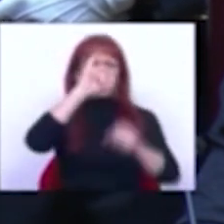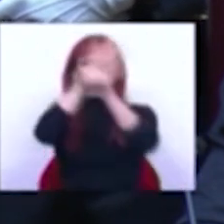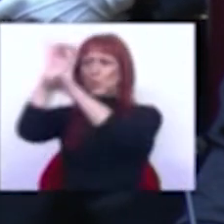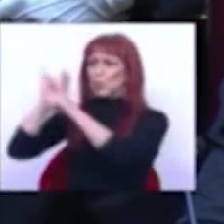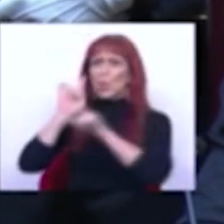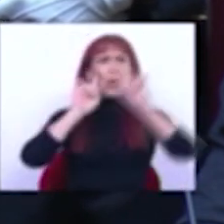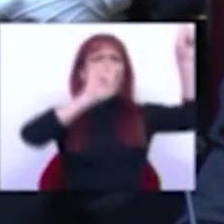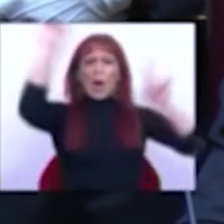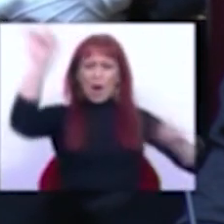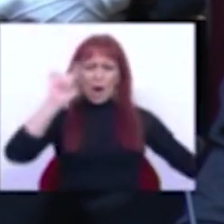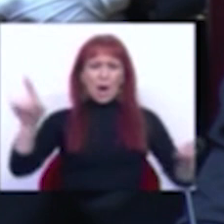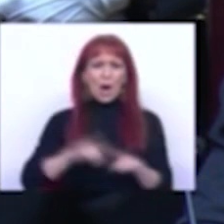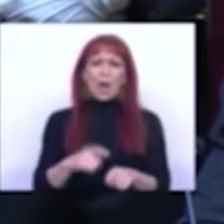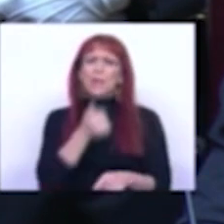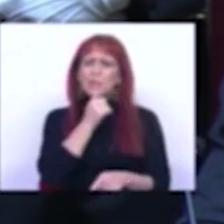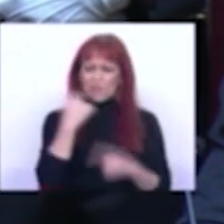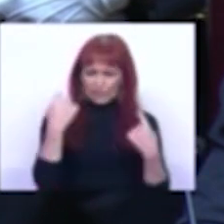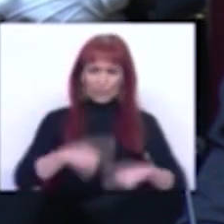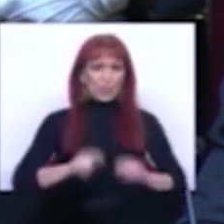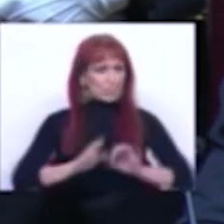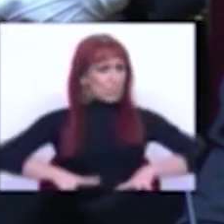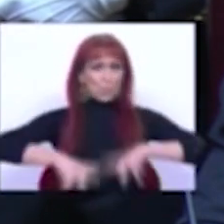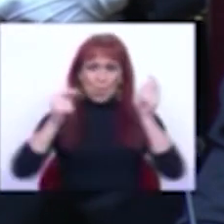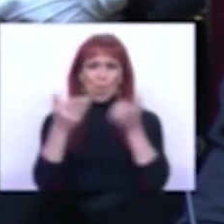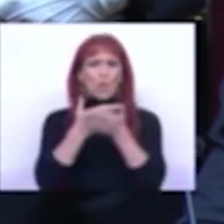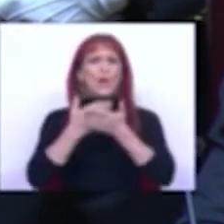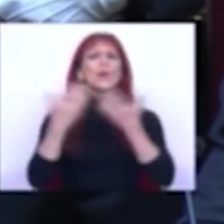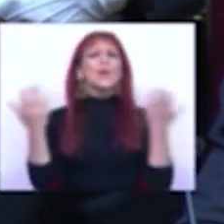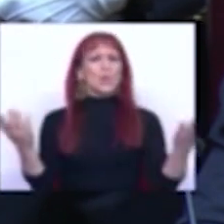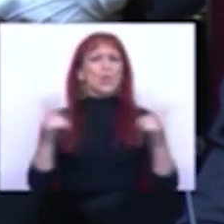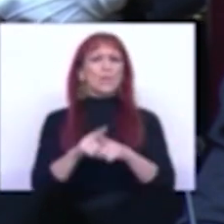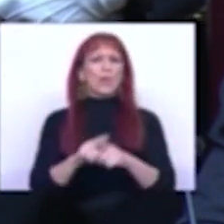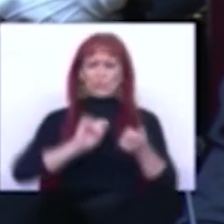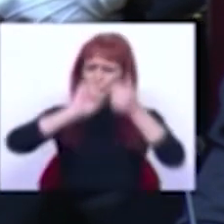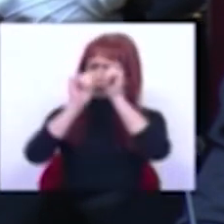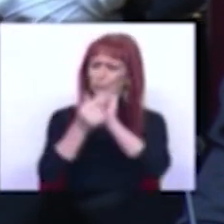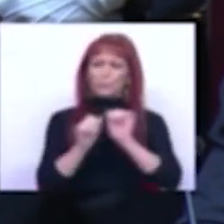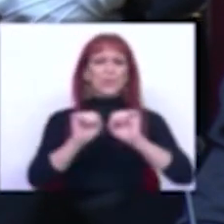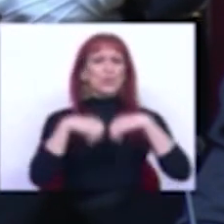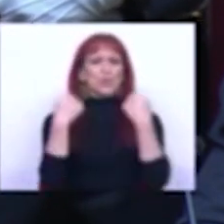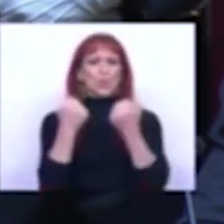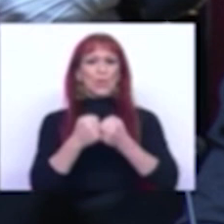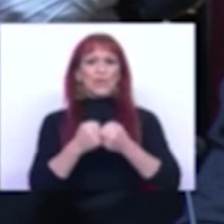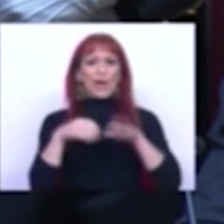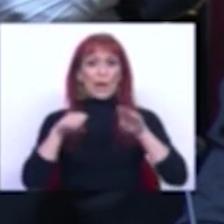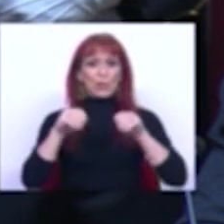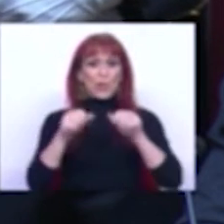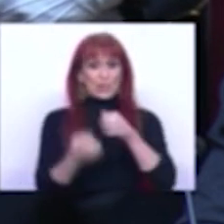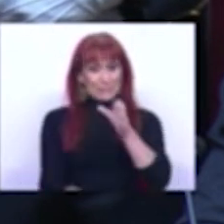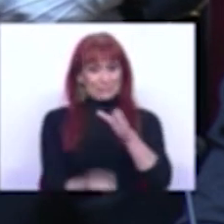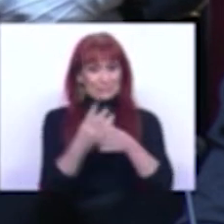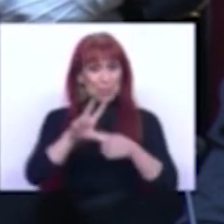outros destinos, foi determinante para o desenvolvimento económico e a transformação social das regiões de